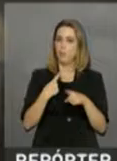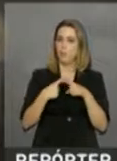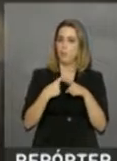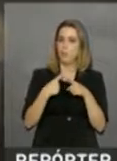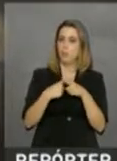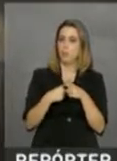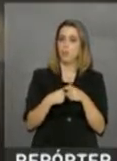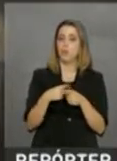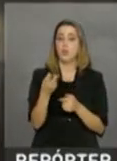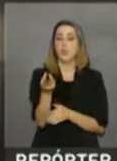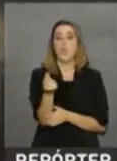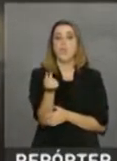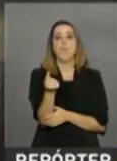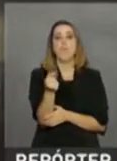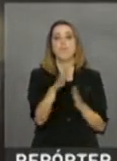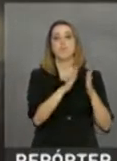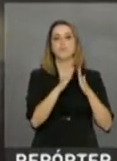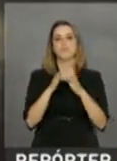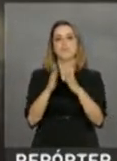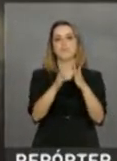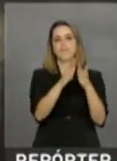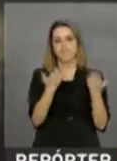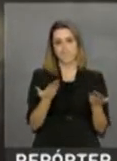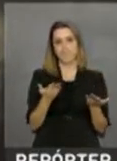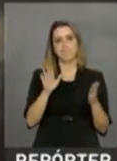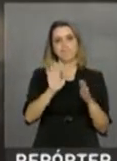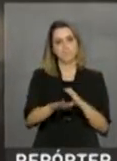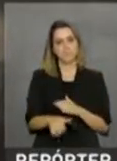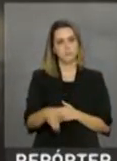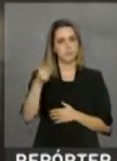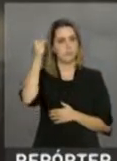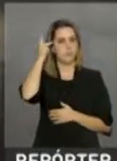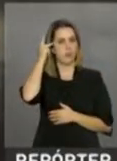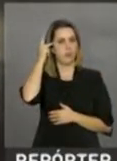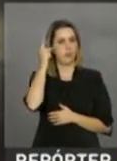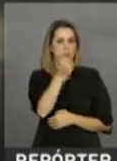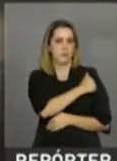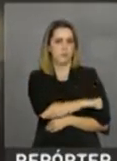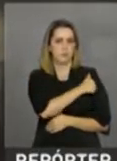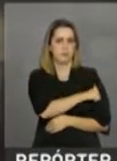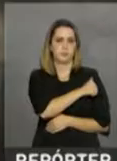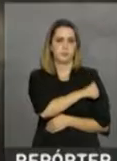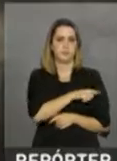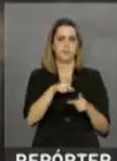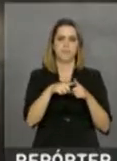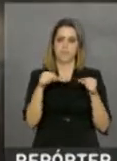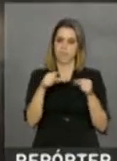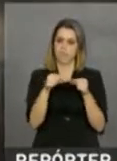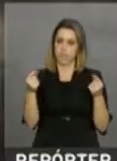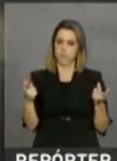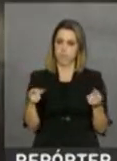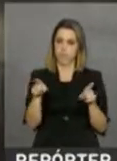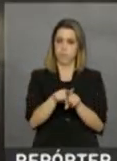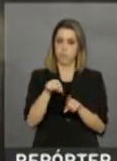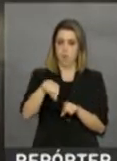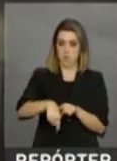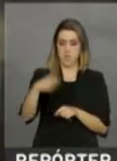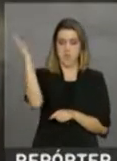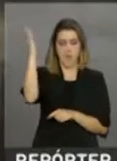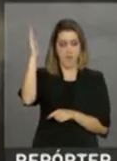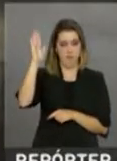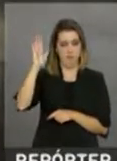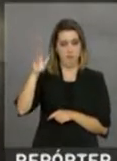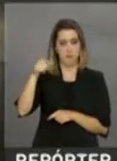imóveis principalmente nos estados de são paulo rio de janeiro e no distrito federal que tem um dos metros quadrados mais caros do país o